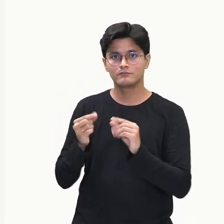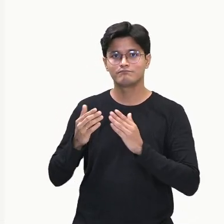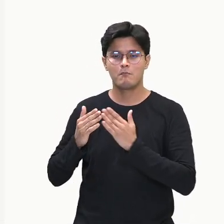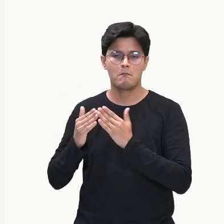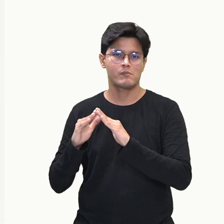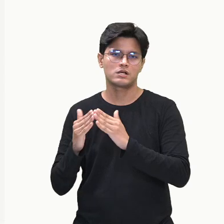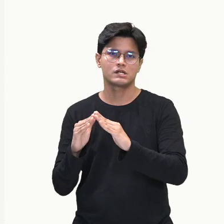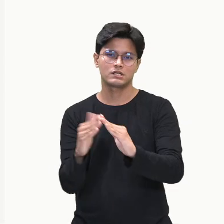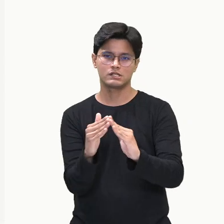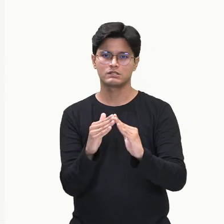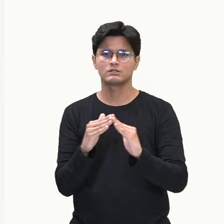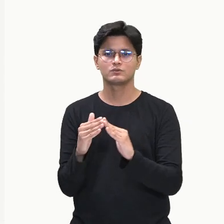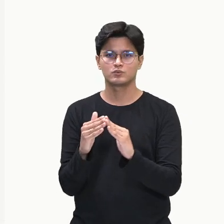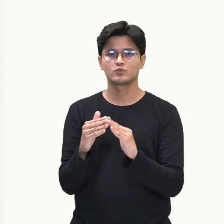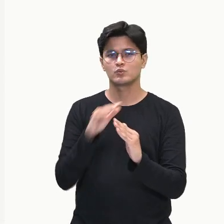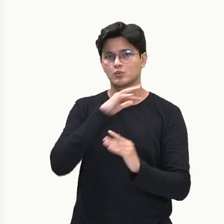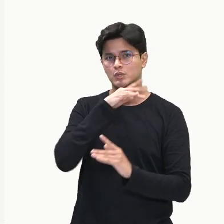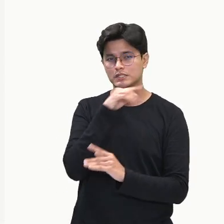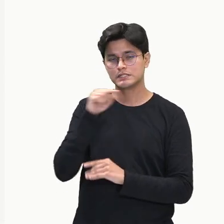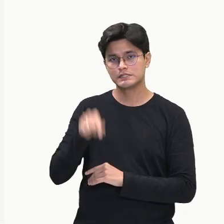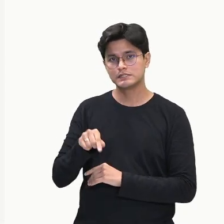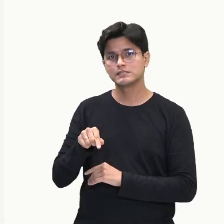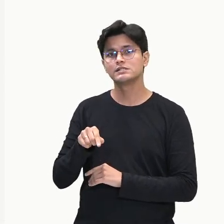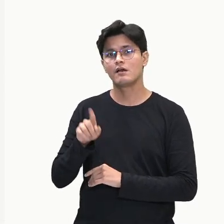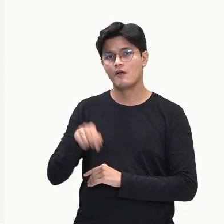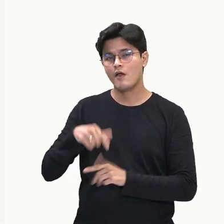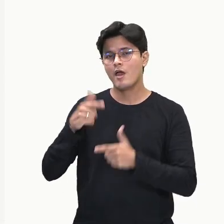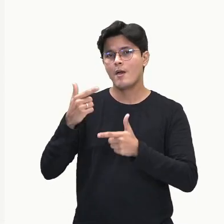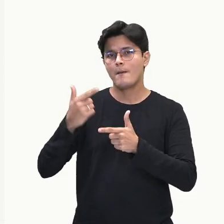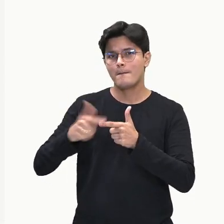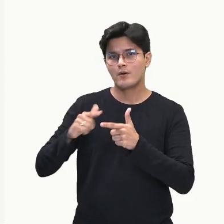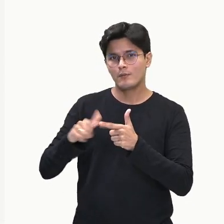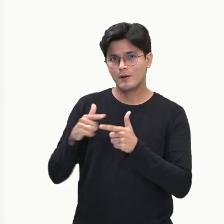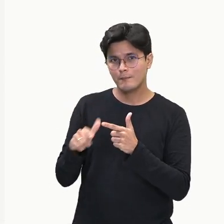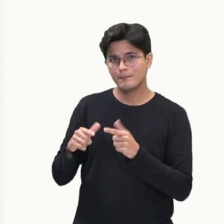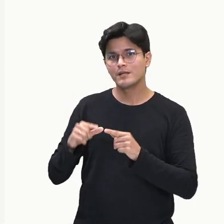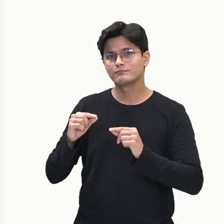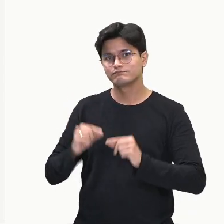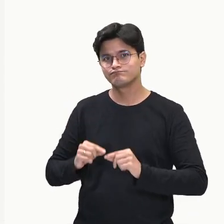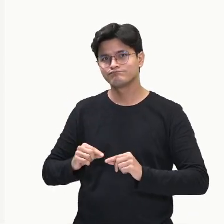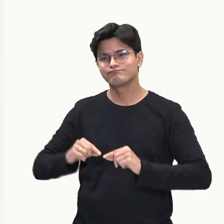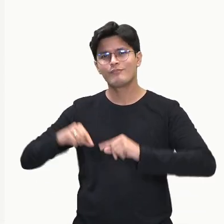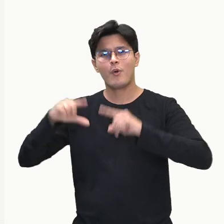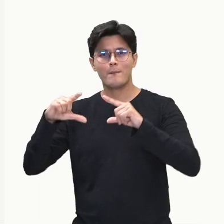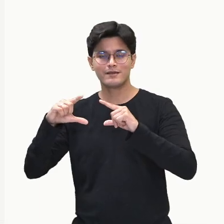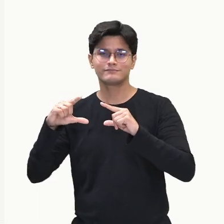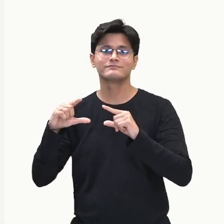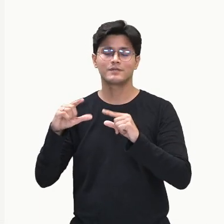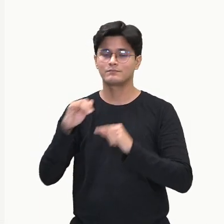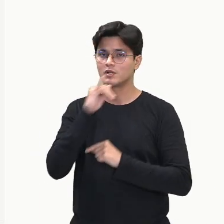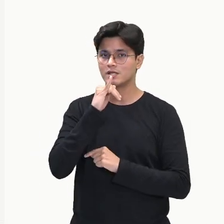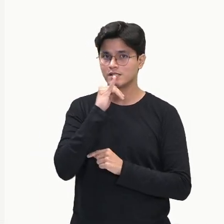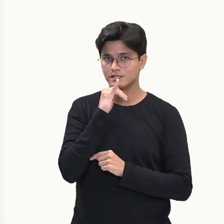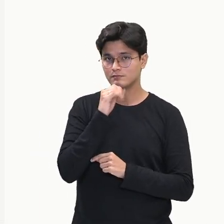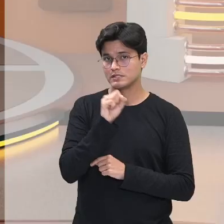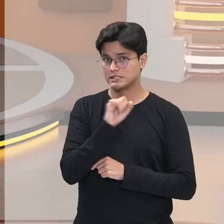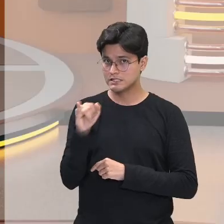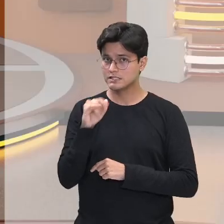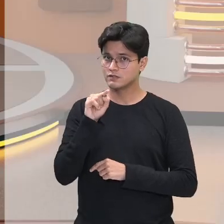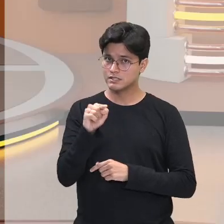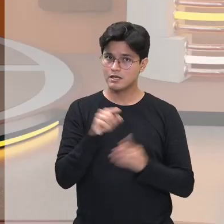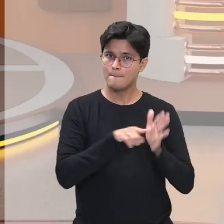problema que se torna ainda mais grave. Se você fizer uma pesquisa aí na